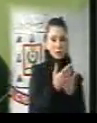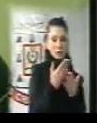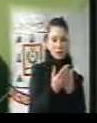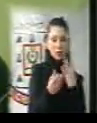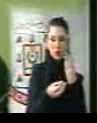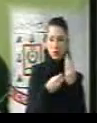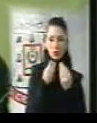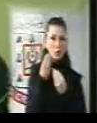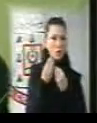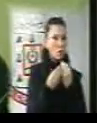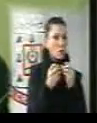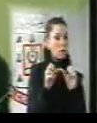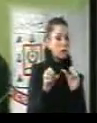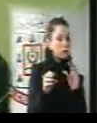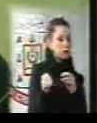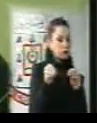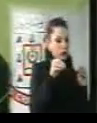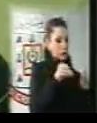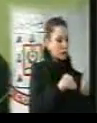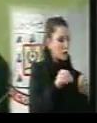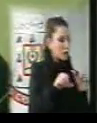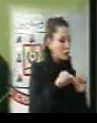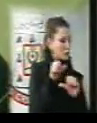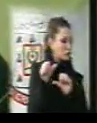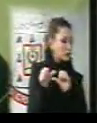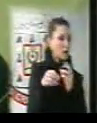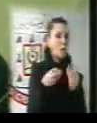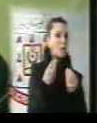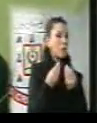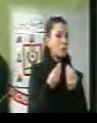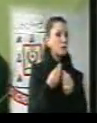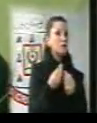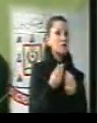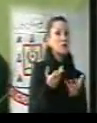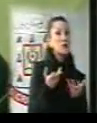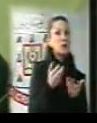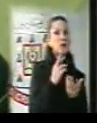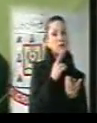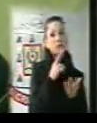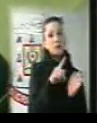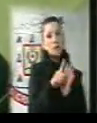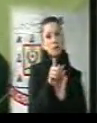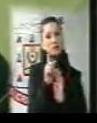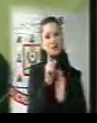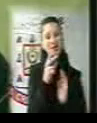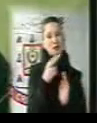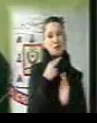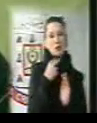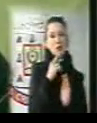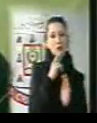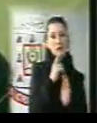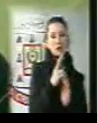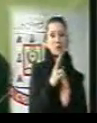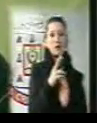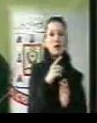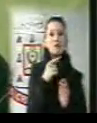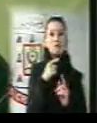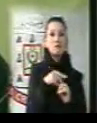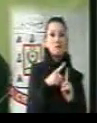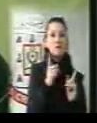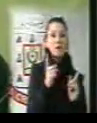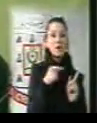da possibilidade daquela mudança. Então é uma questão que eu não posso responder agora, mas tivemos a visita do senhor Júlio